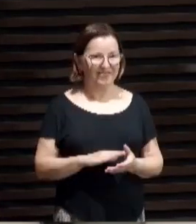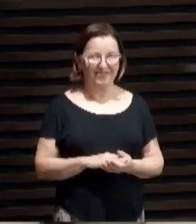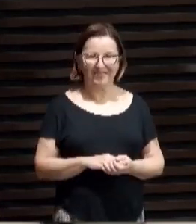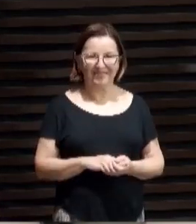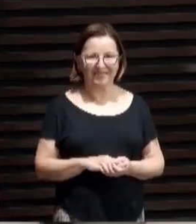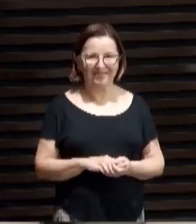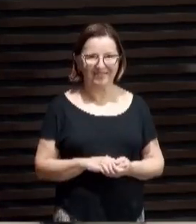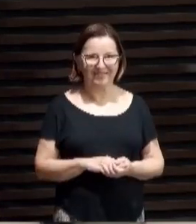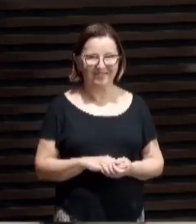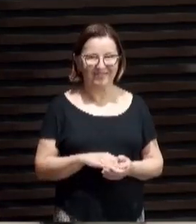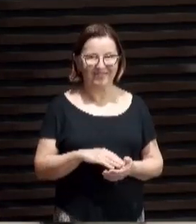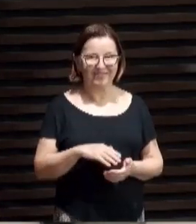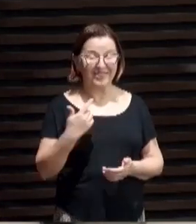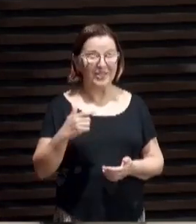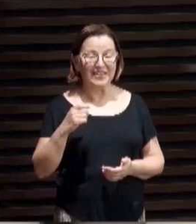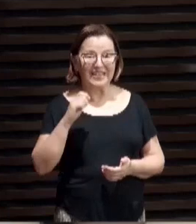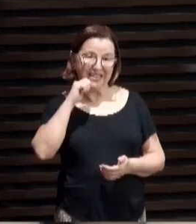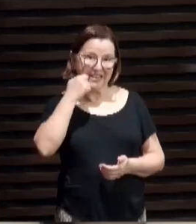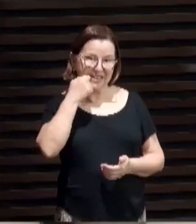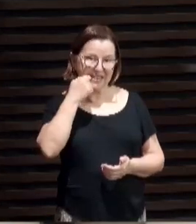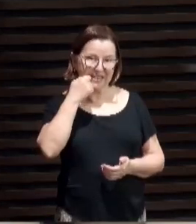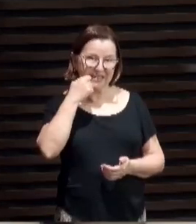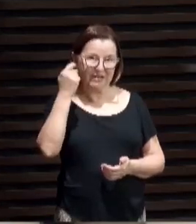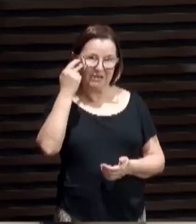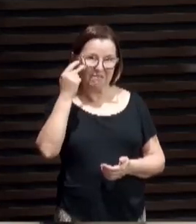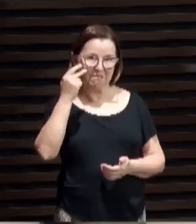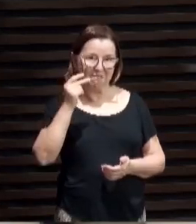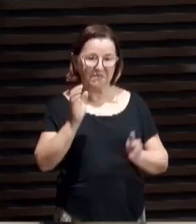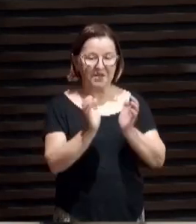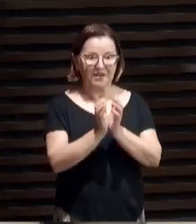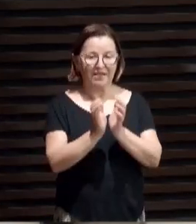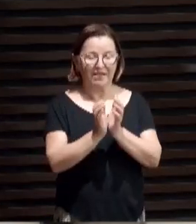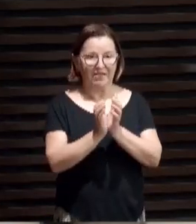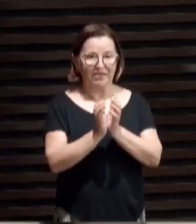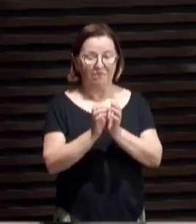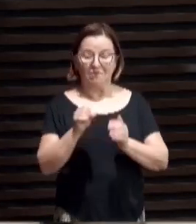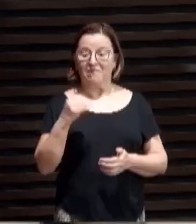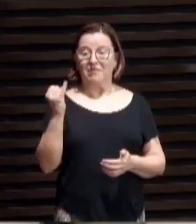Não tem segredo para a elite.